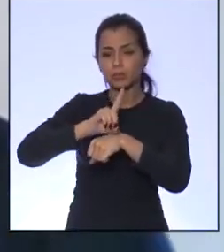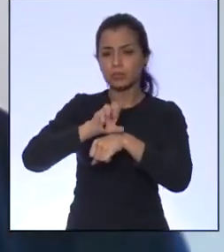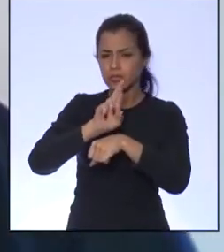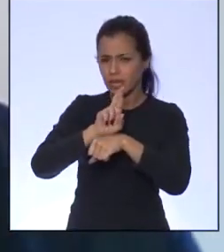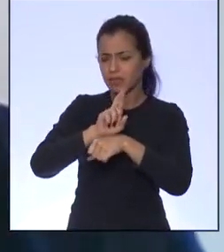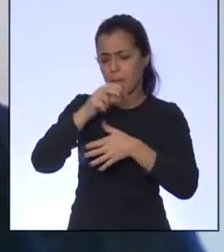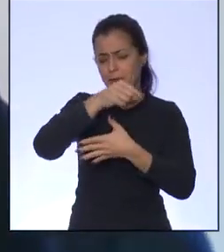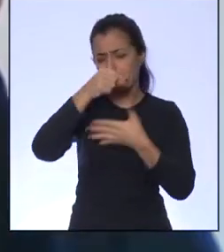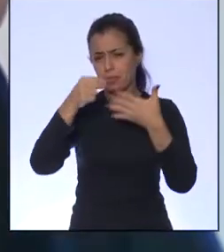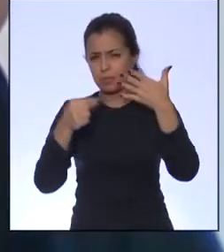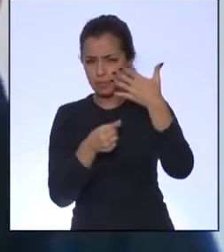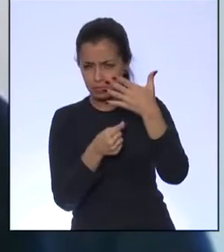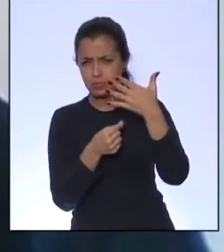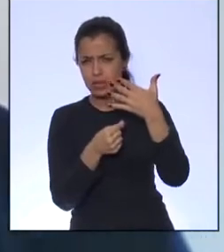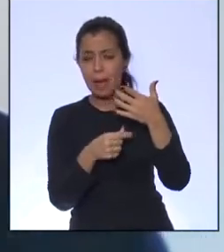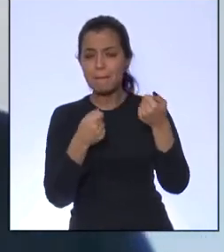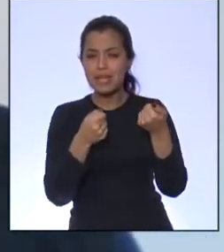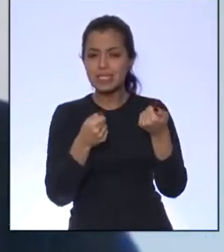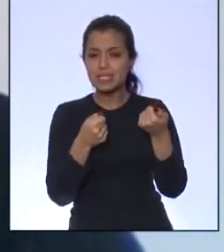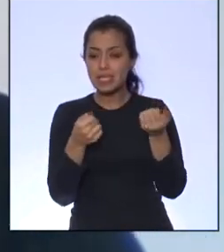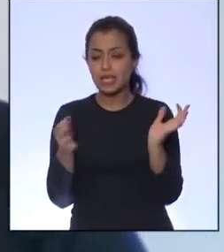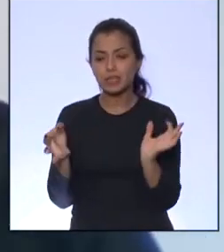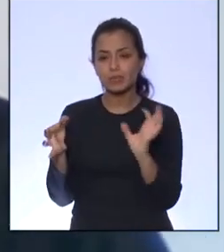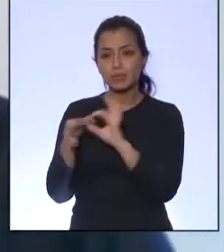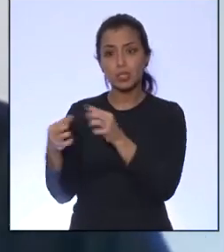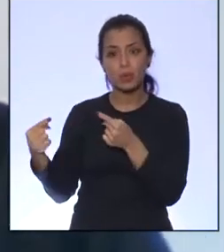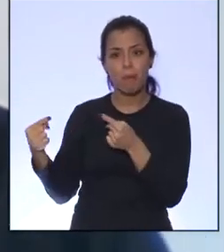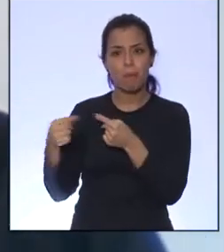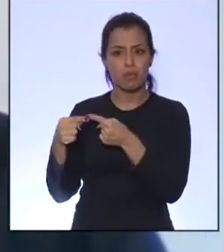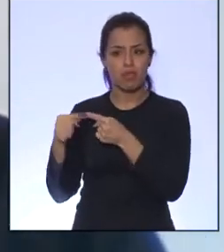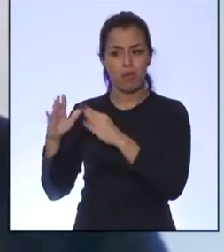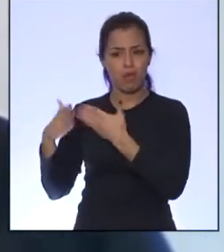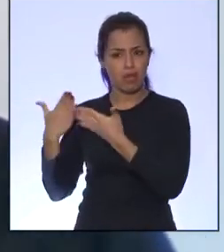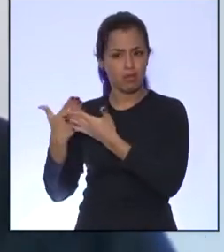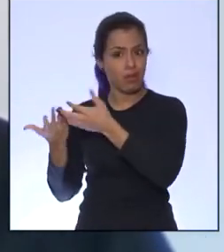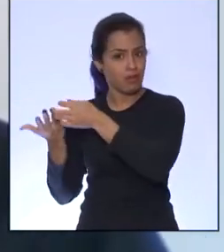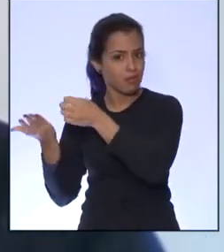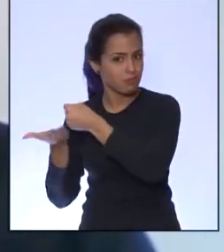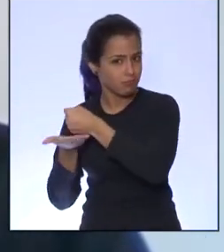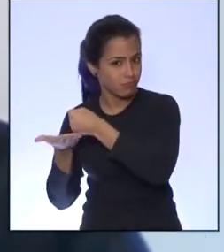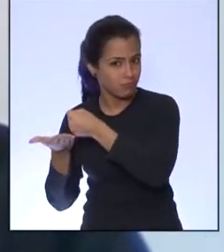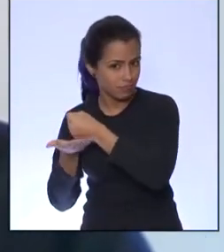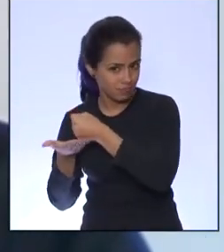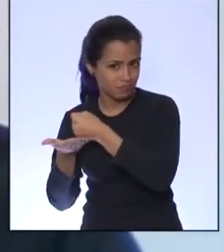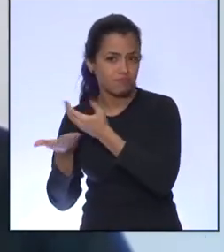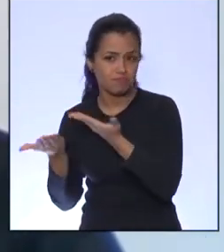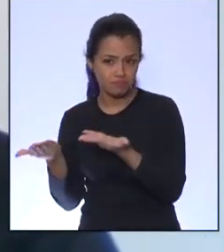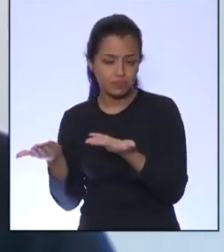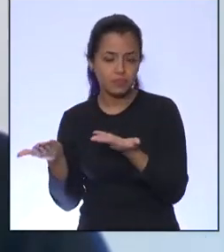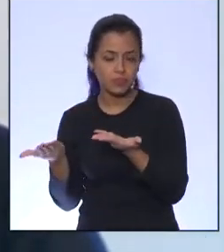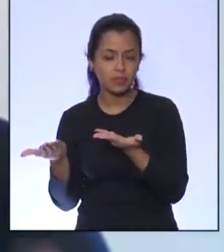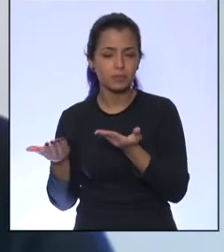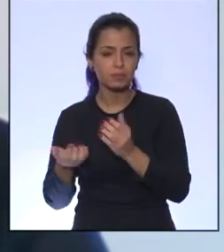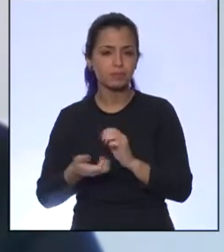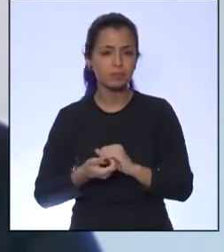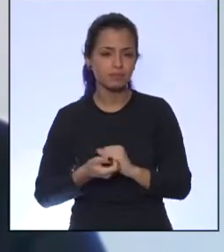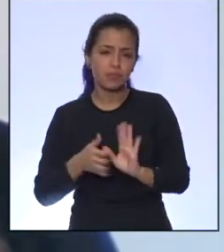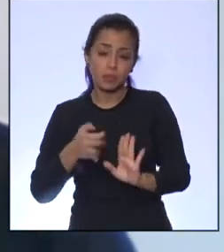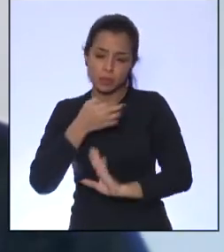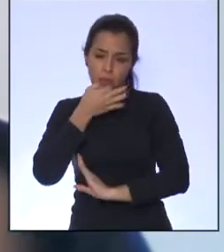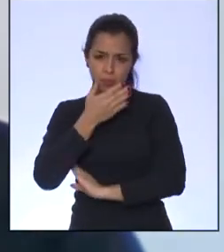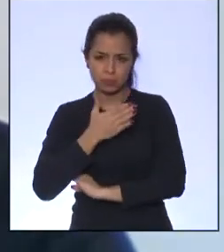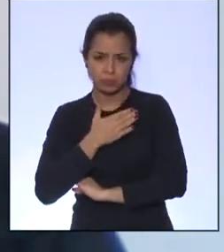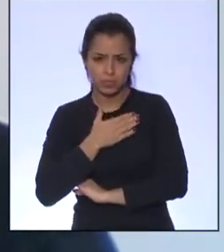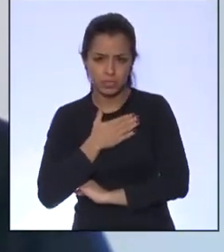a realidade da educação básica. E é isso que eu penso. O parecer está muito claro no sentido de integrar